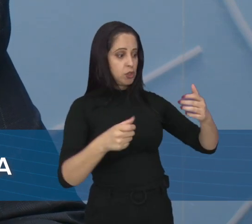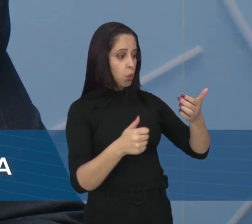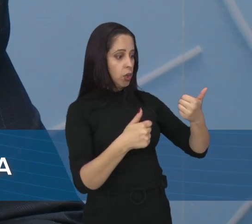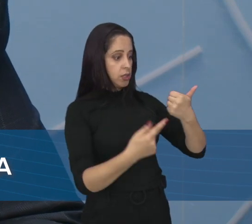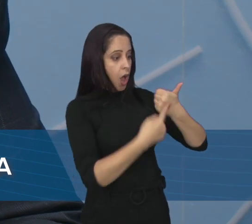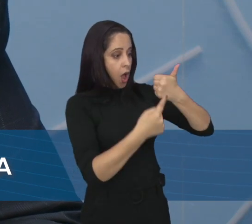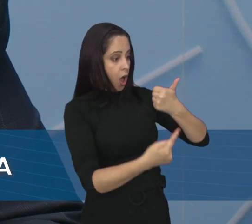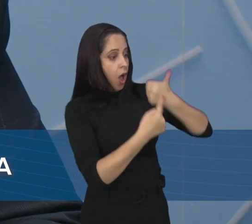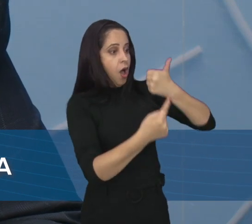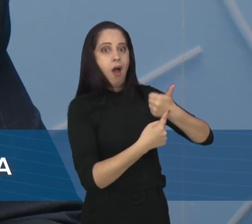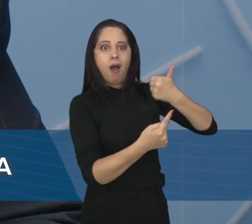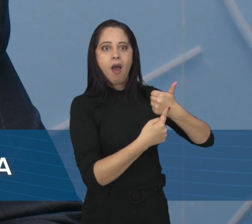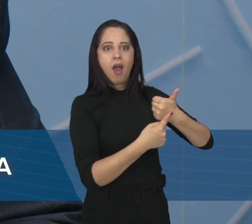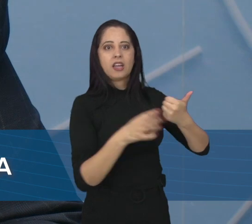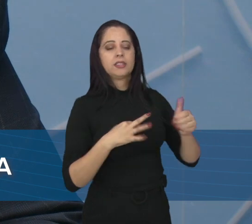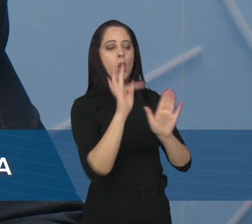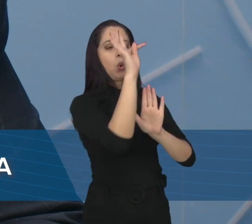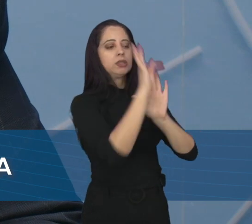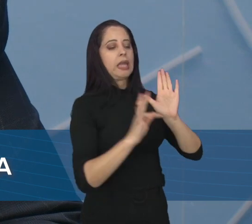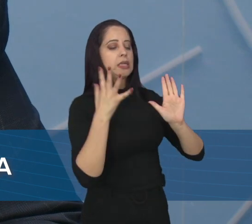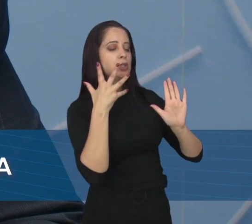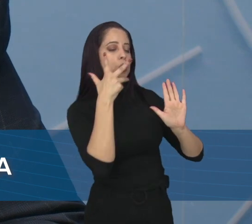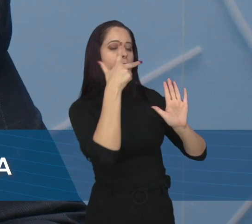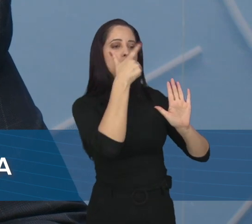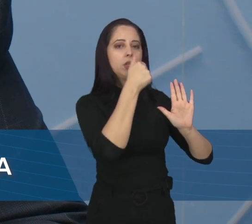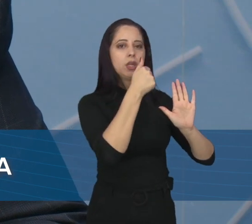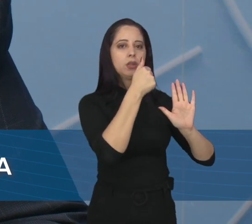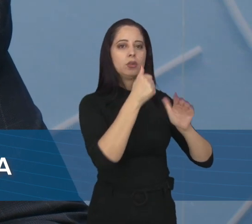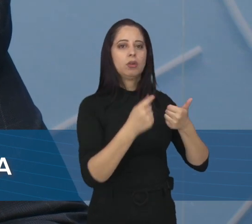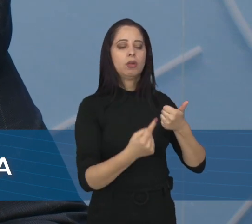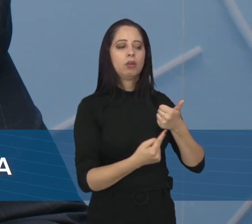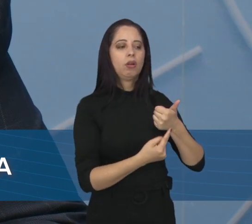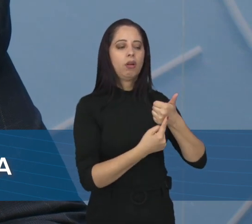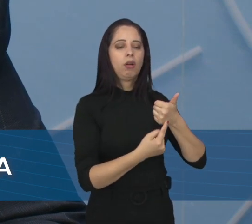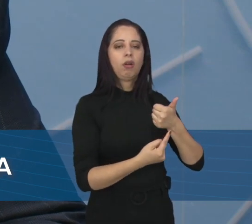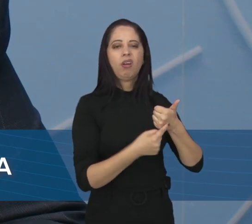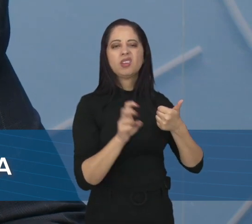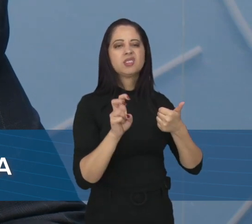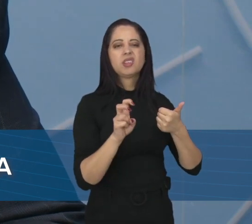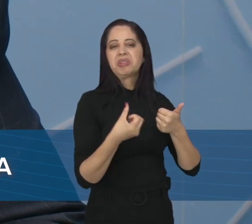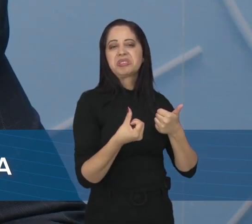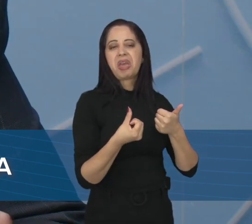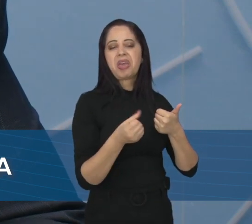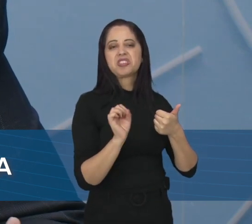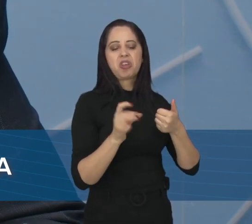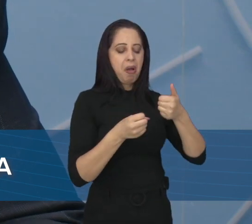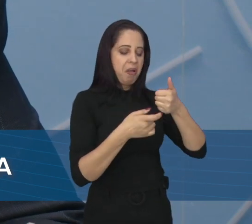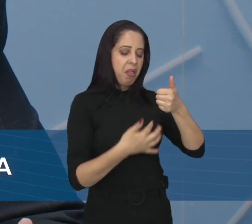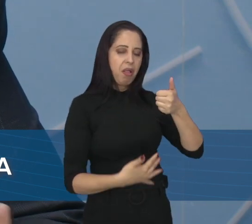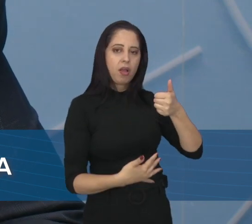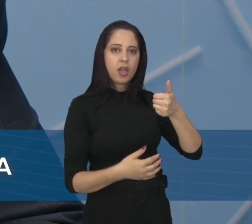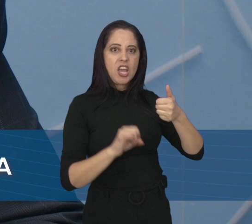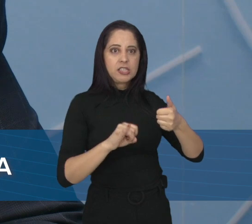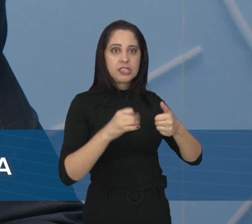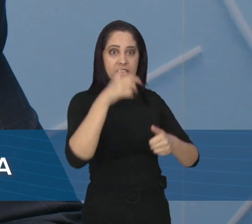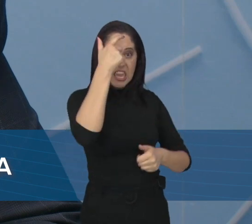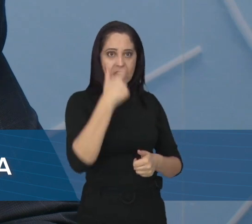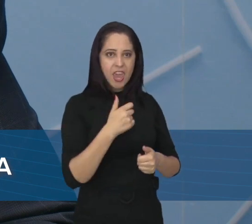texto bonito sobre Bauman, eu vou ter 5, 6 comentários. Agora, se eu digo